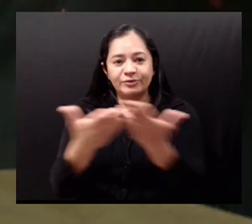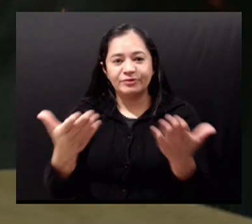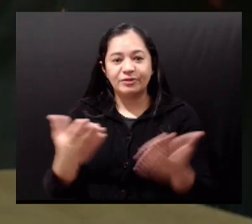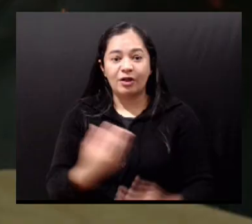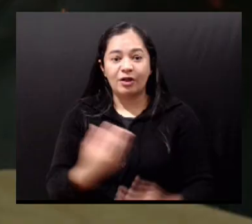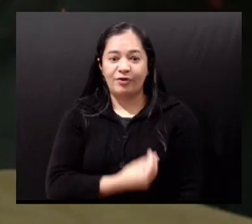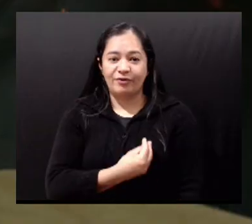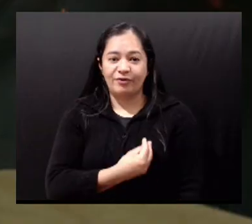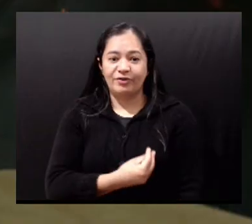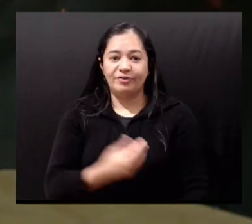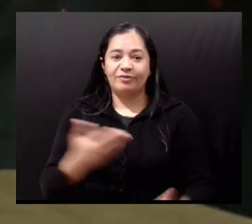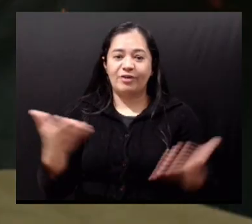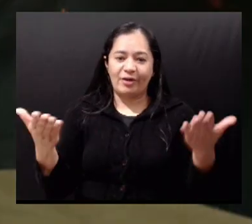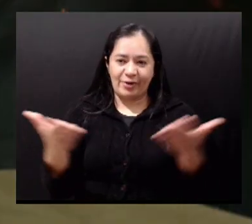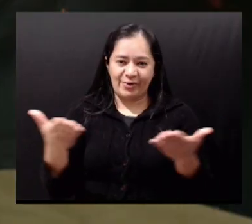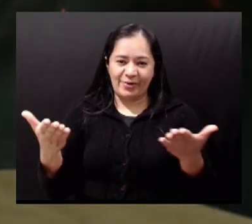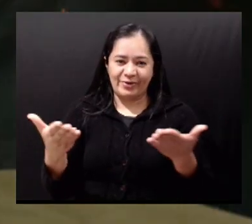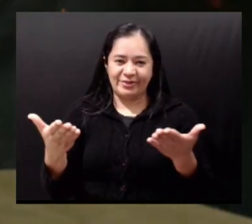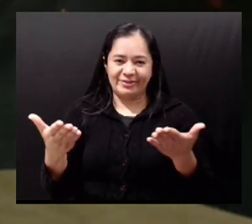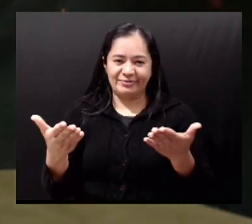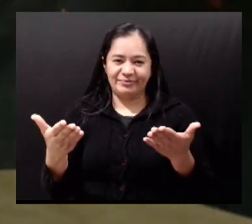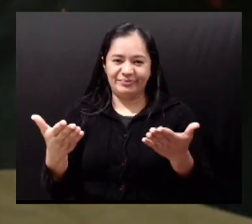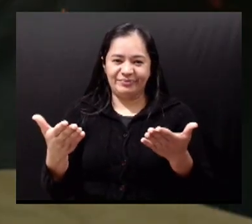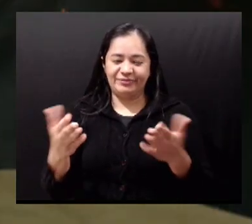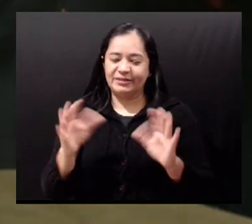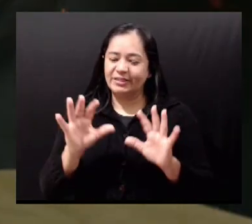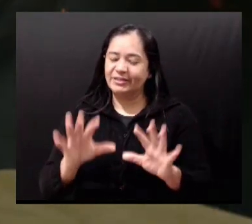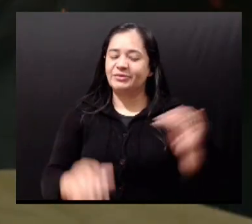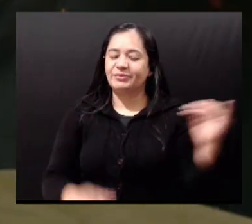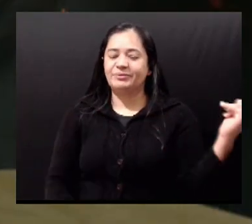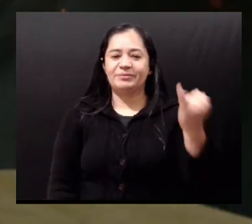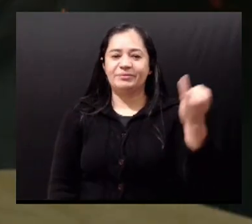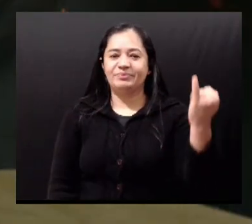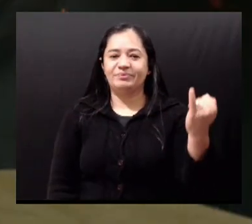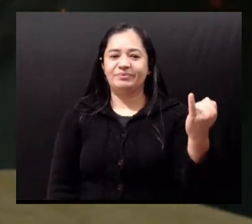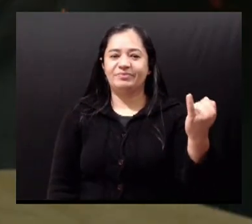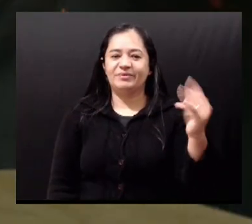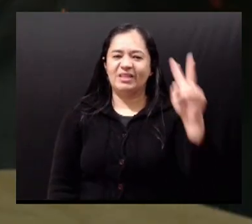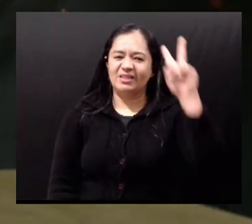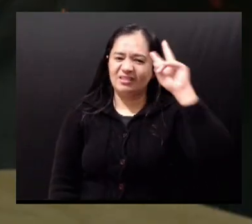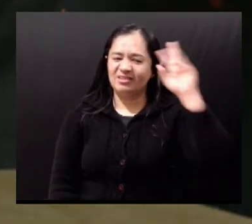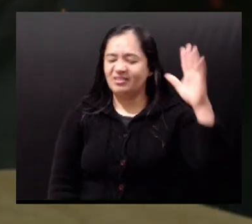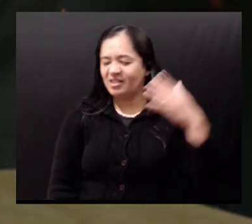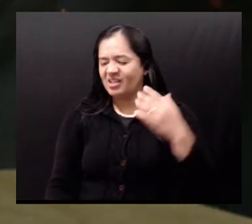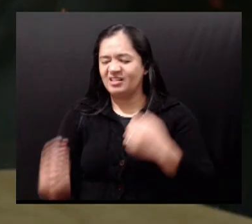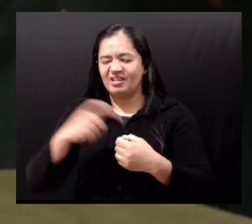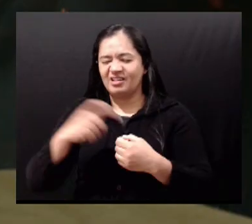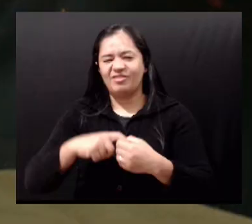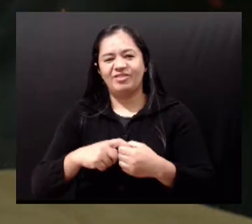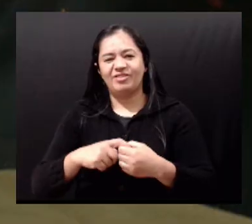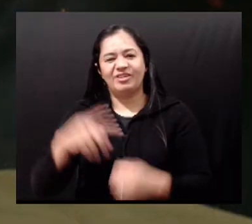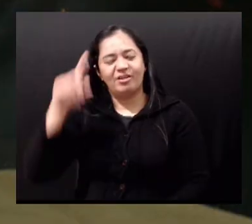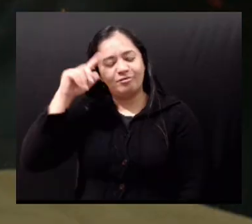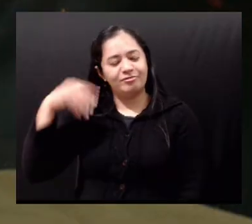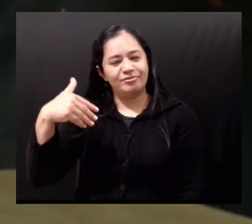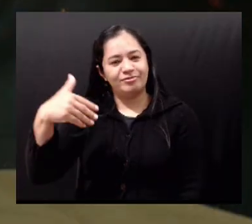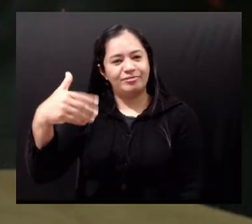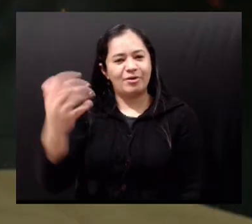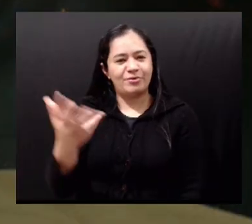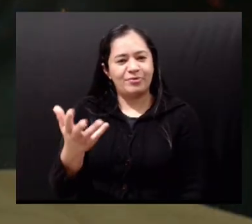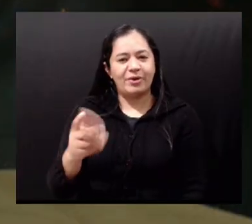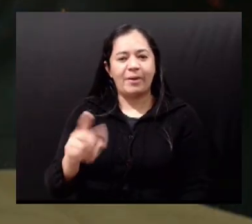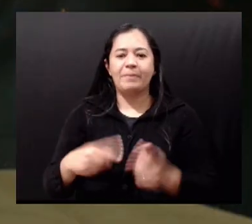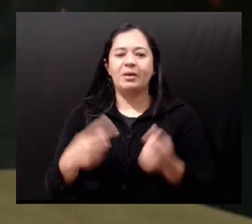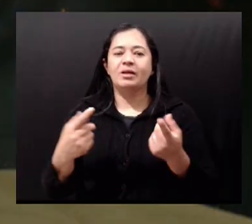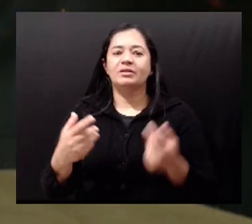e o agora. Isso é muito importante. Aí deixa para segunda-feira e você volta a rodar na rodinha lá, mas sai dela um pouquinho, dá uma